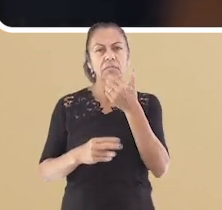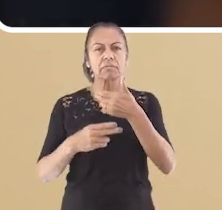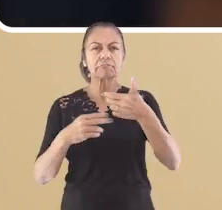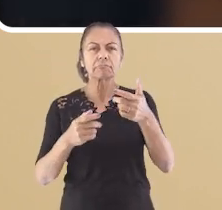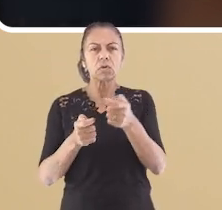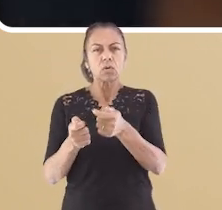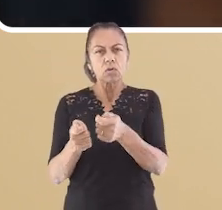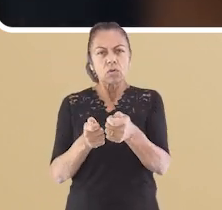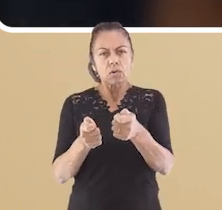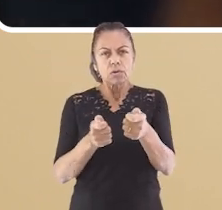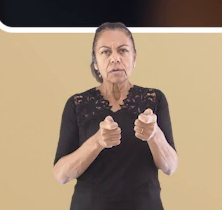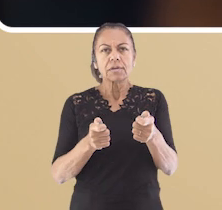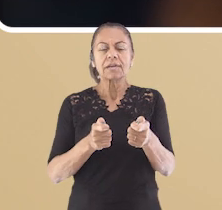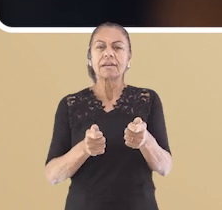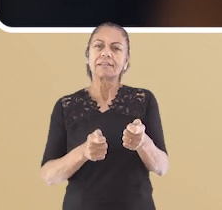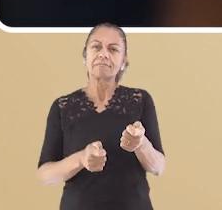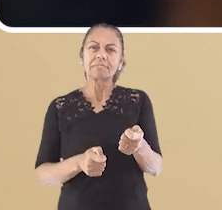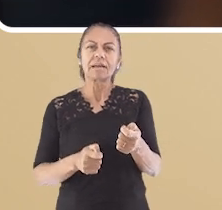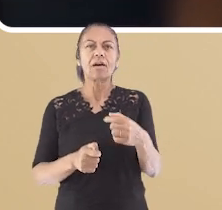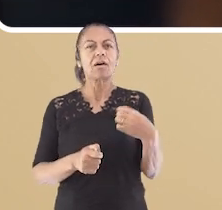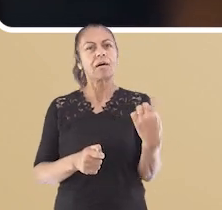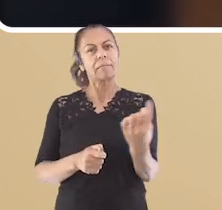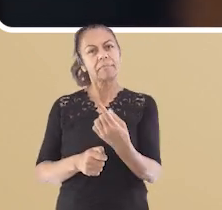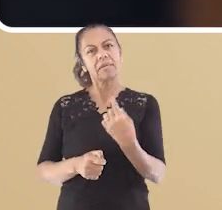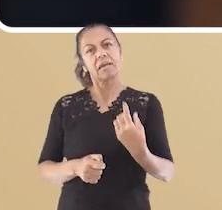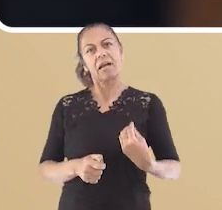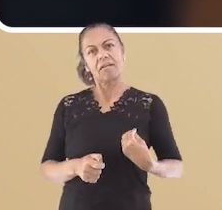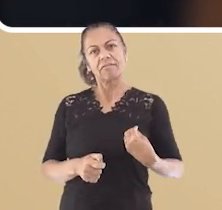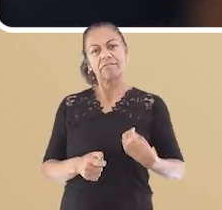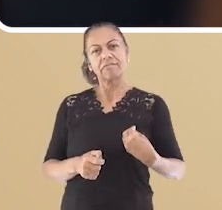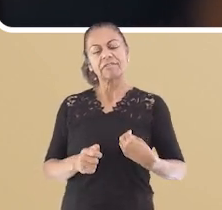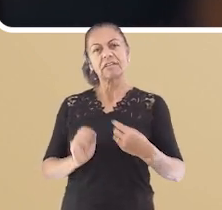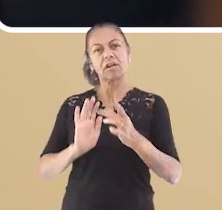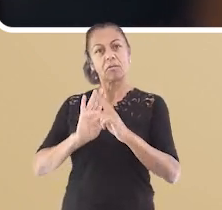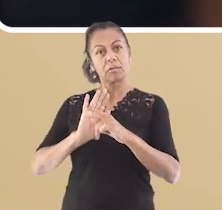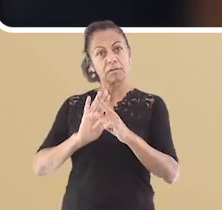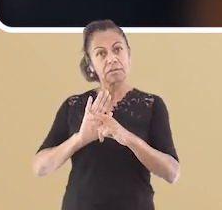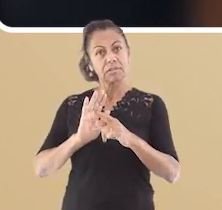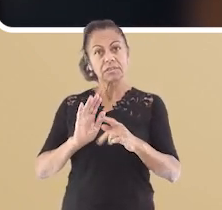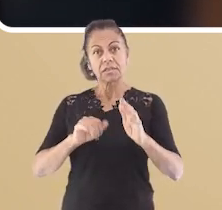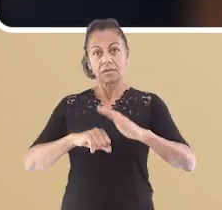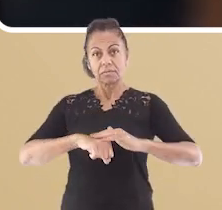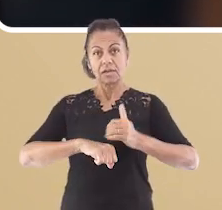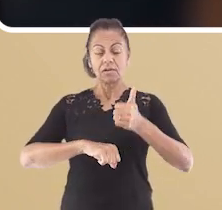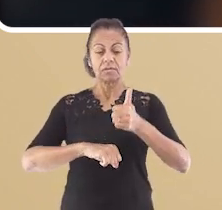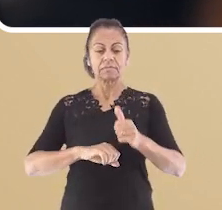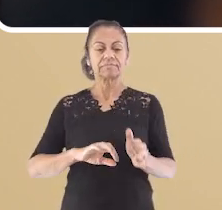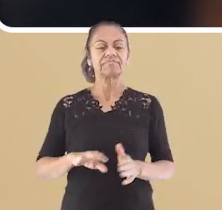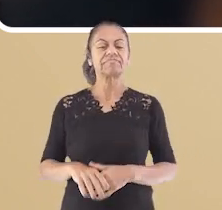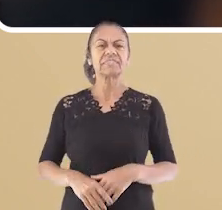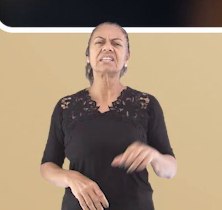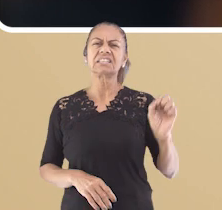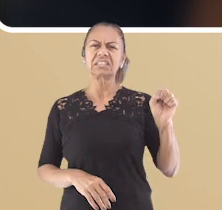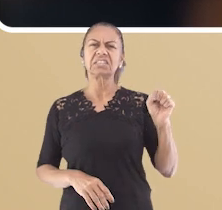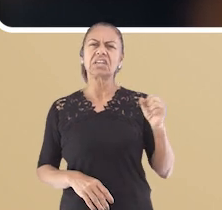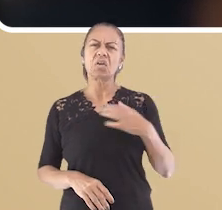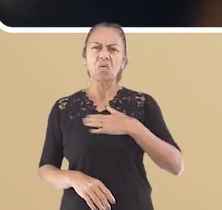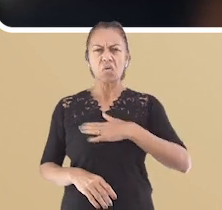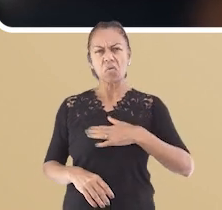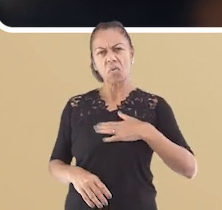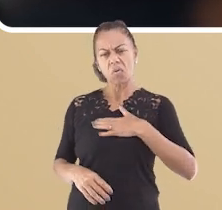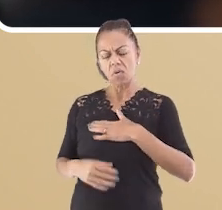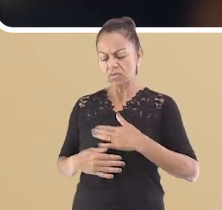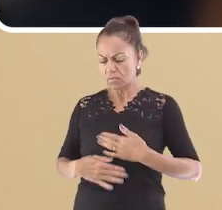estou tentando fazer um programa de emagrecimento, estou fazendo atividade física, estou tentando fazer uma